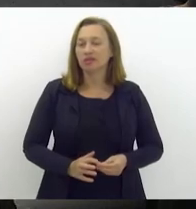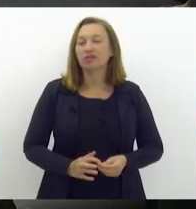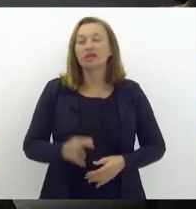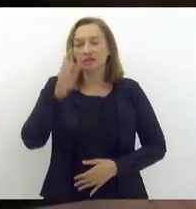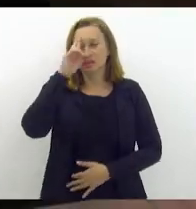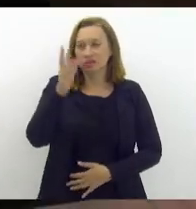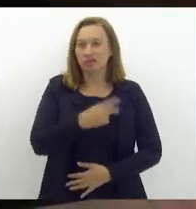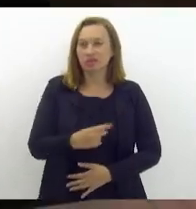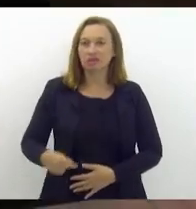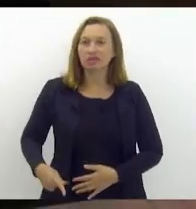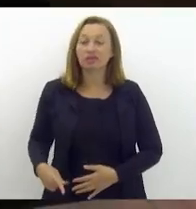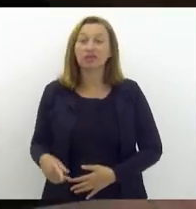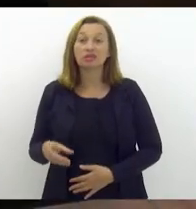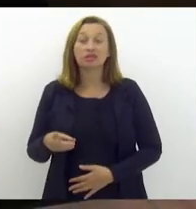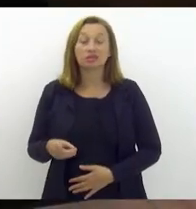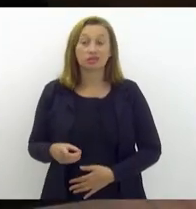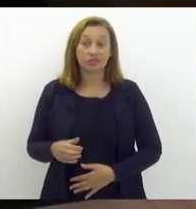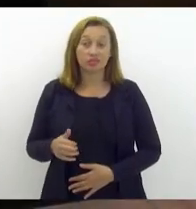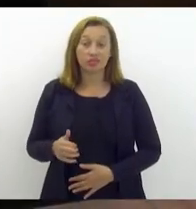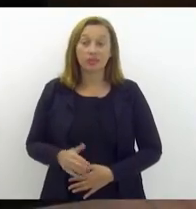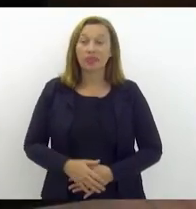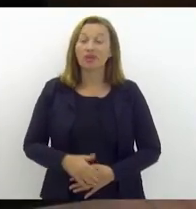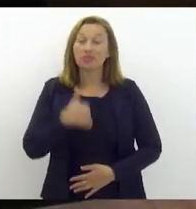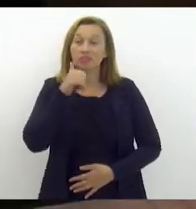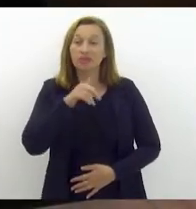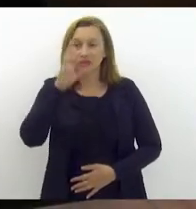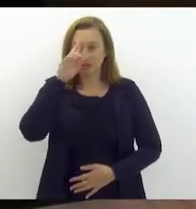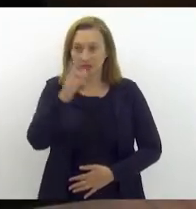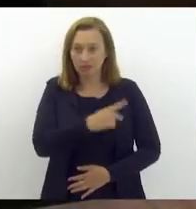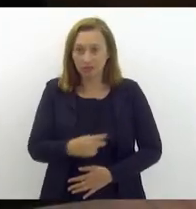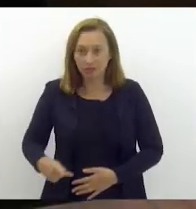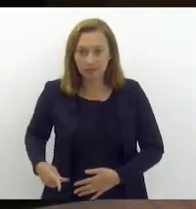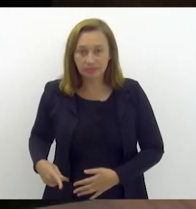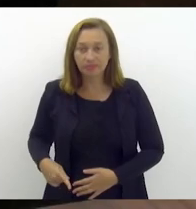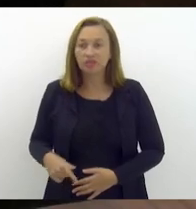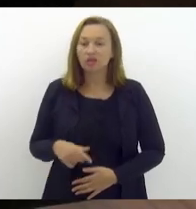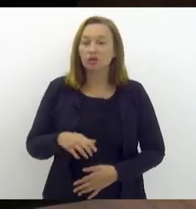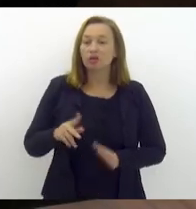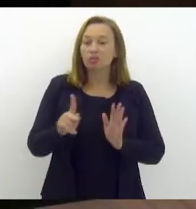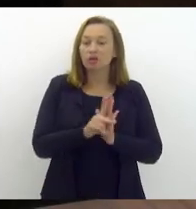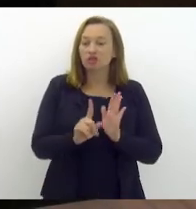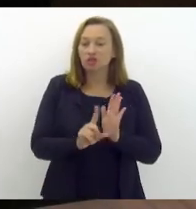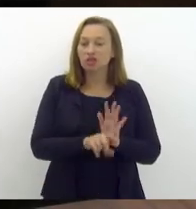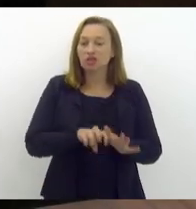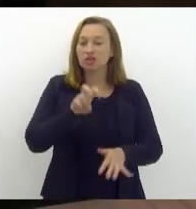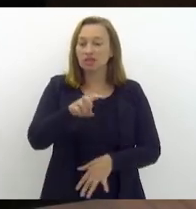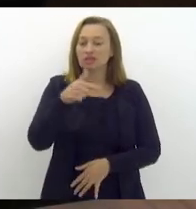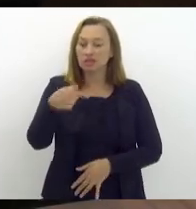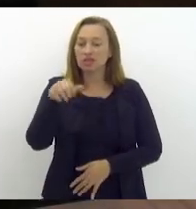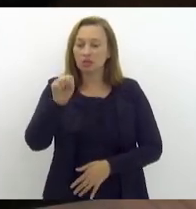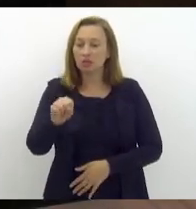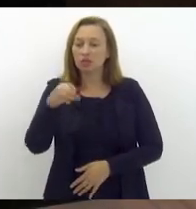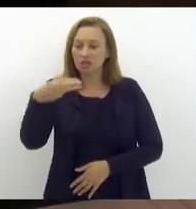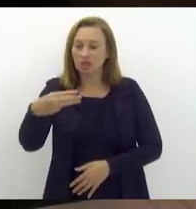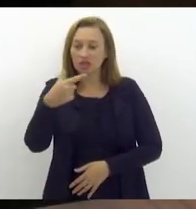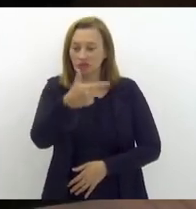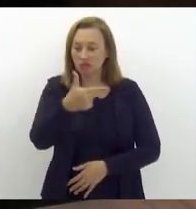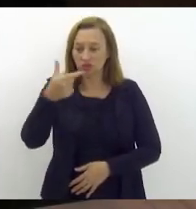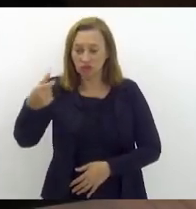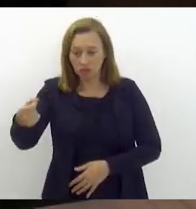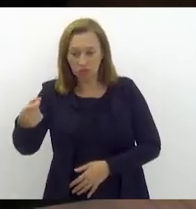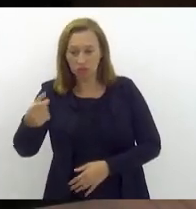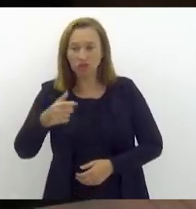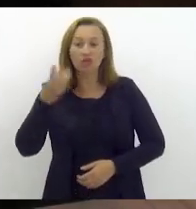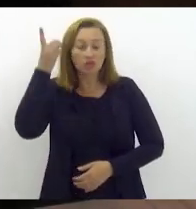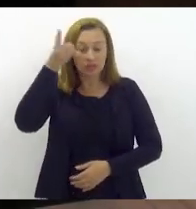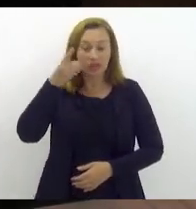Senhor presidente, senhora presidente, projeto 5783 de 22, do deputado